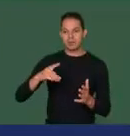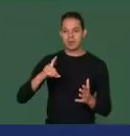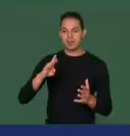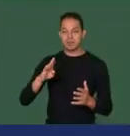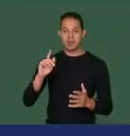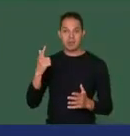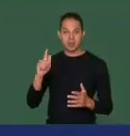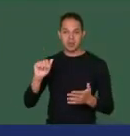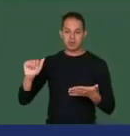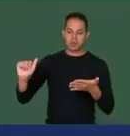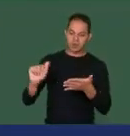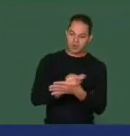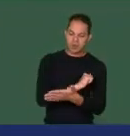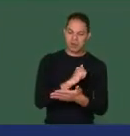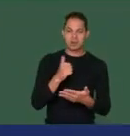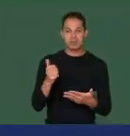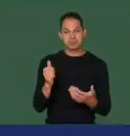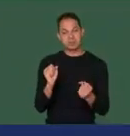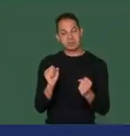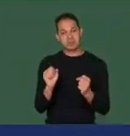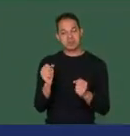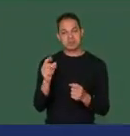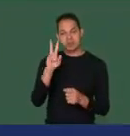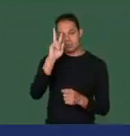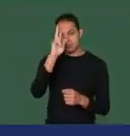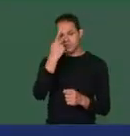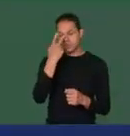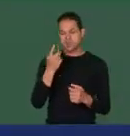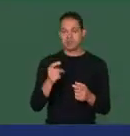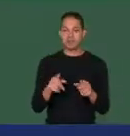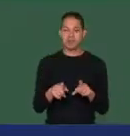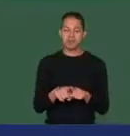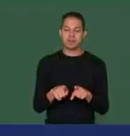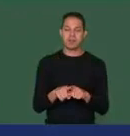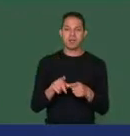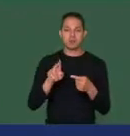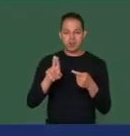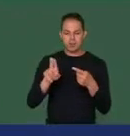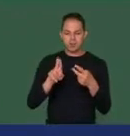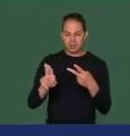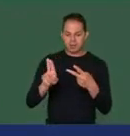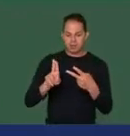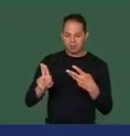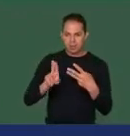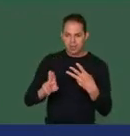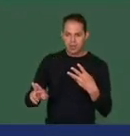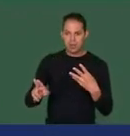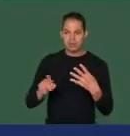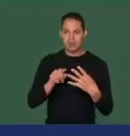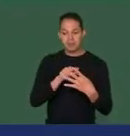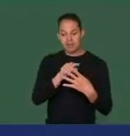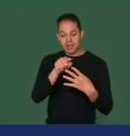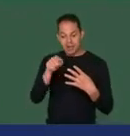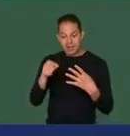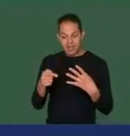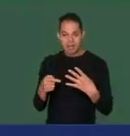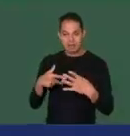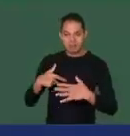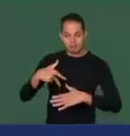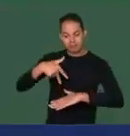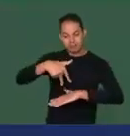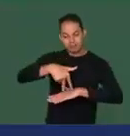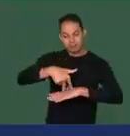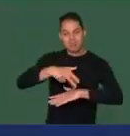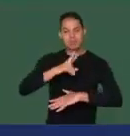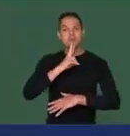Goiás, retirou, talvez tenha se enganado. E, aliás, cito o nome dos colegas para que possam usar a palavra